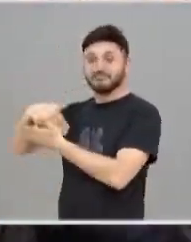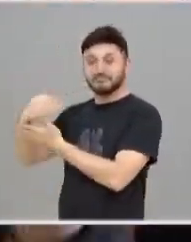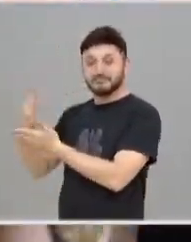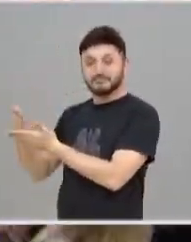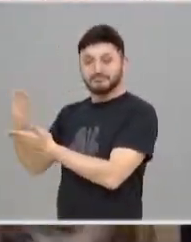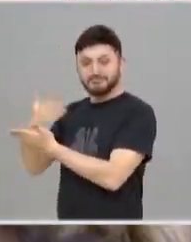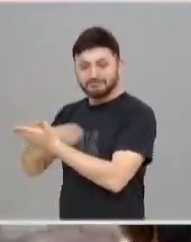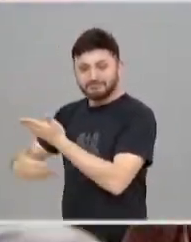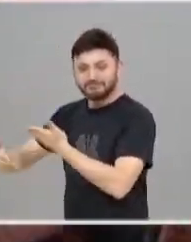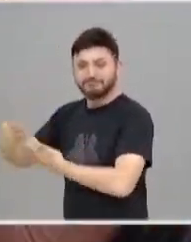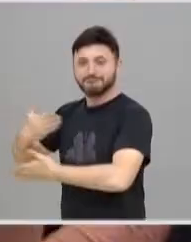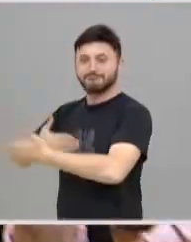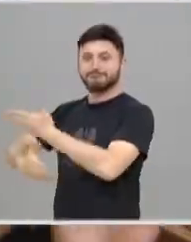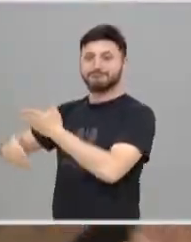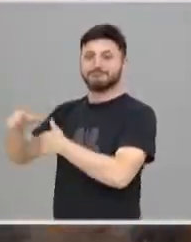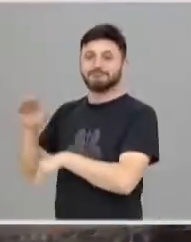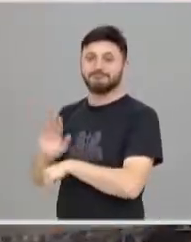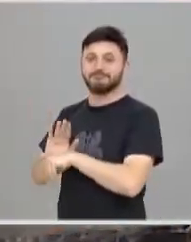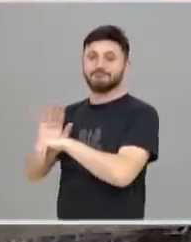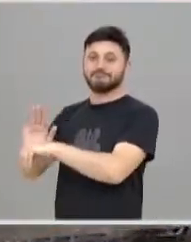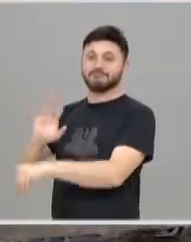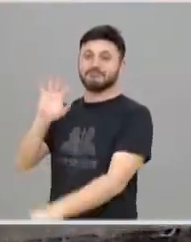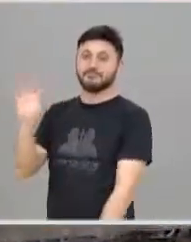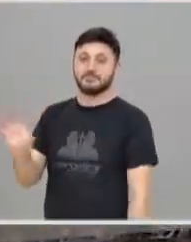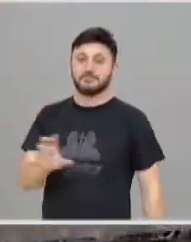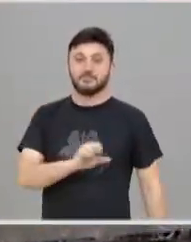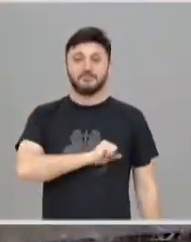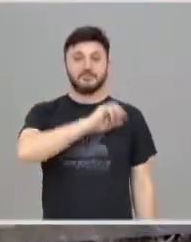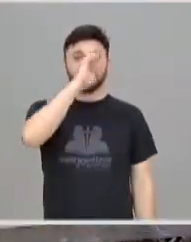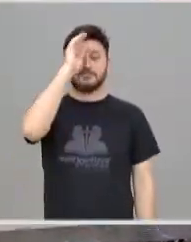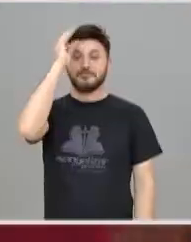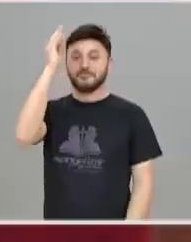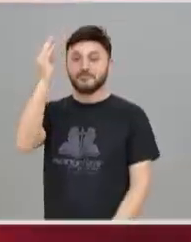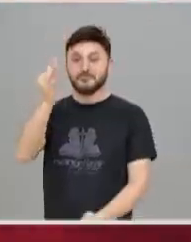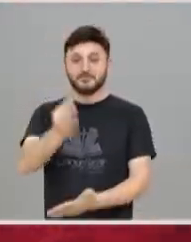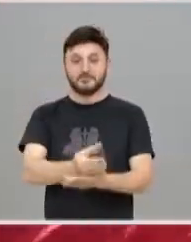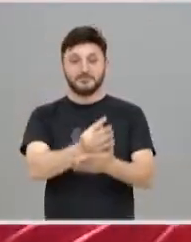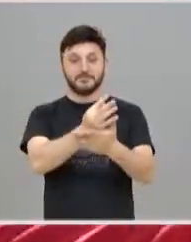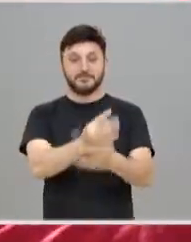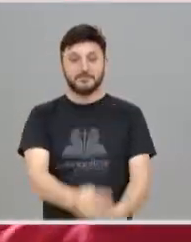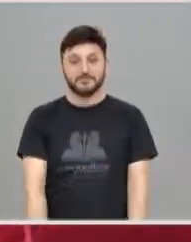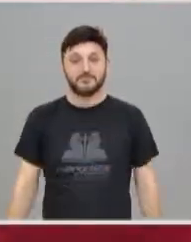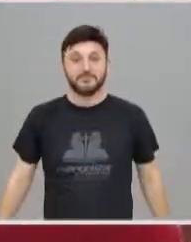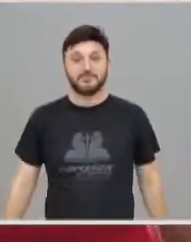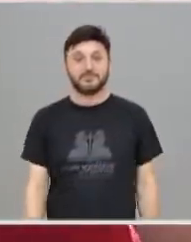saibamos fazer a partilha no gesto de amor e de fé.